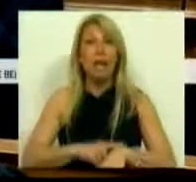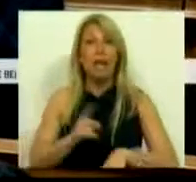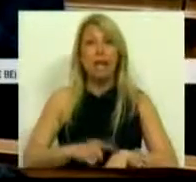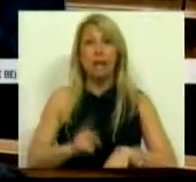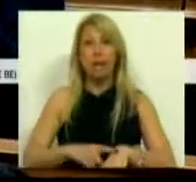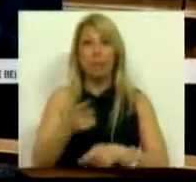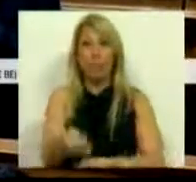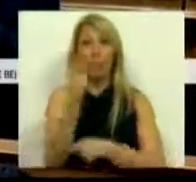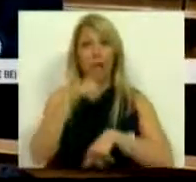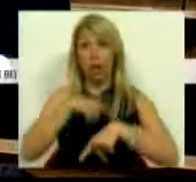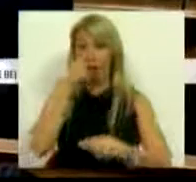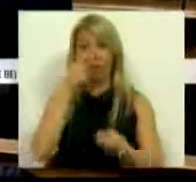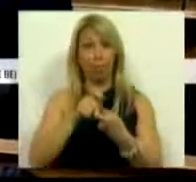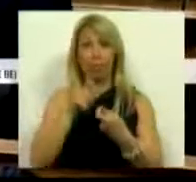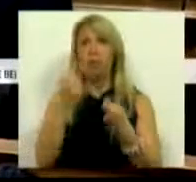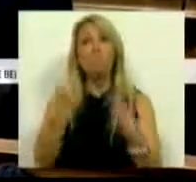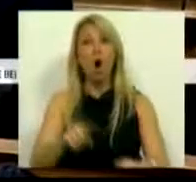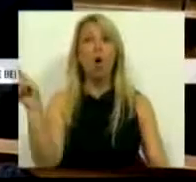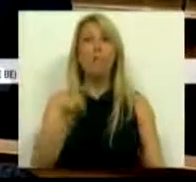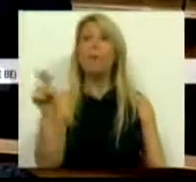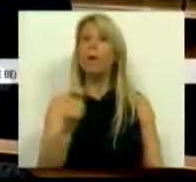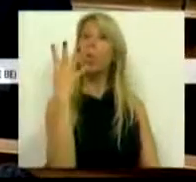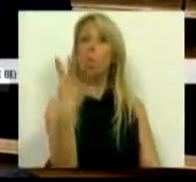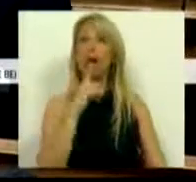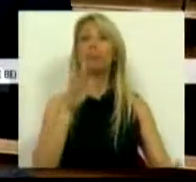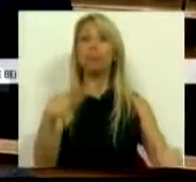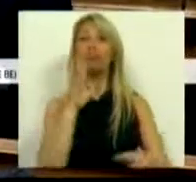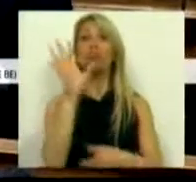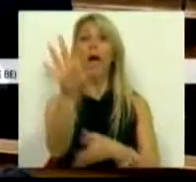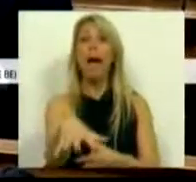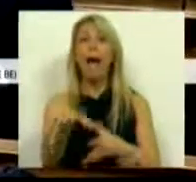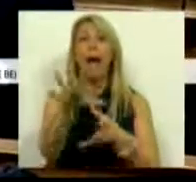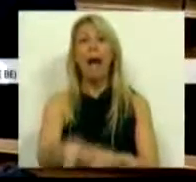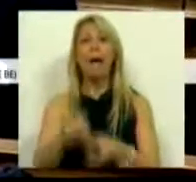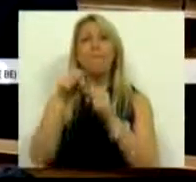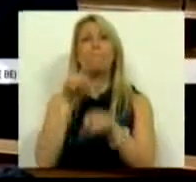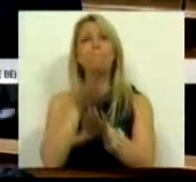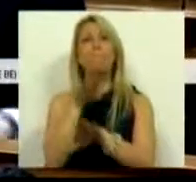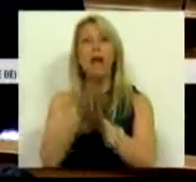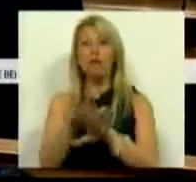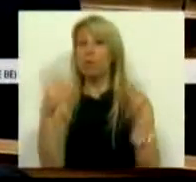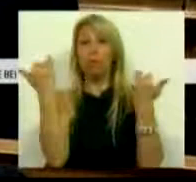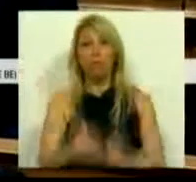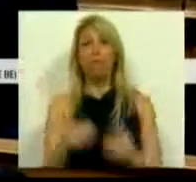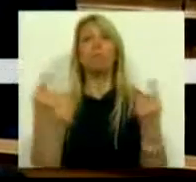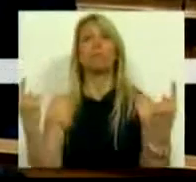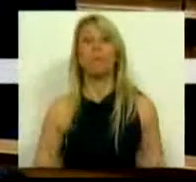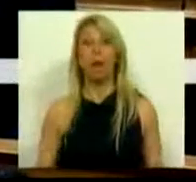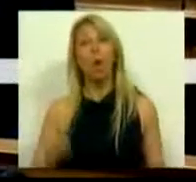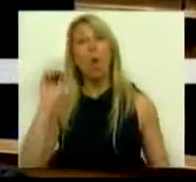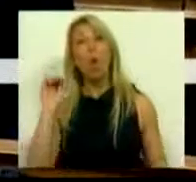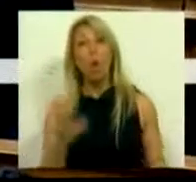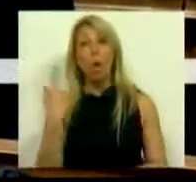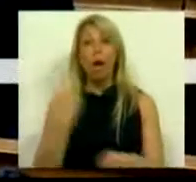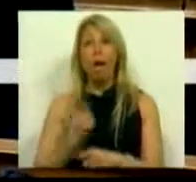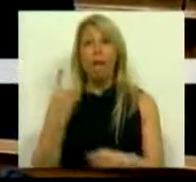muito curta, somente 4 meses, da captura de uma gama muito limitada de espécies, ou ainda da